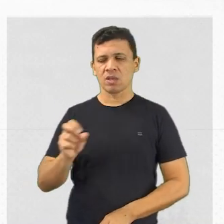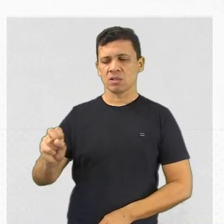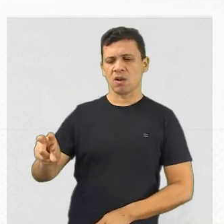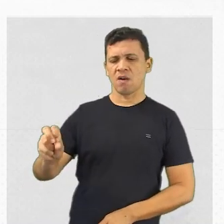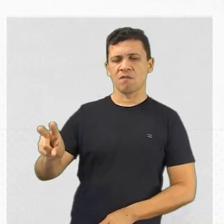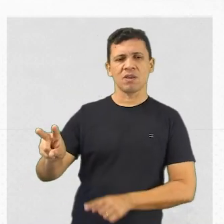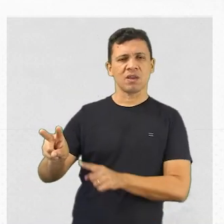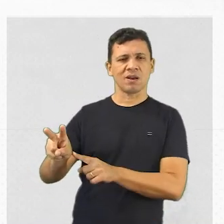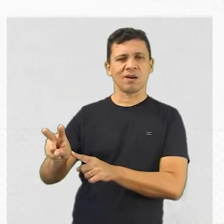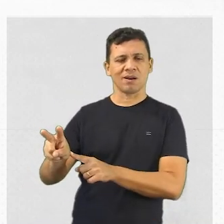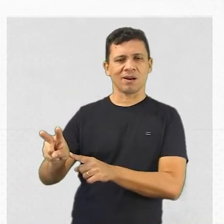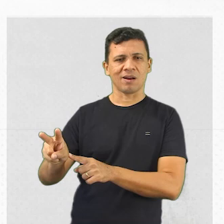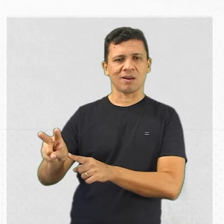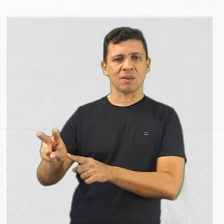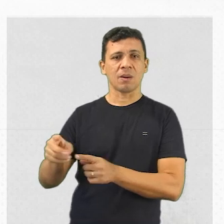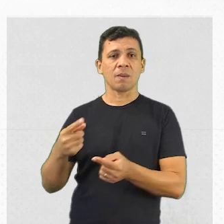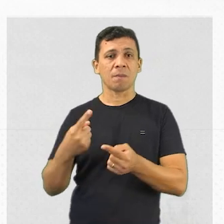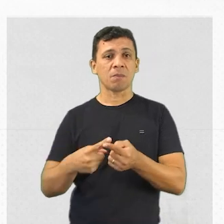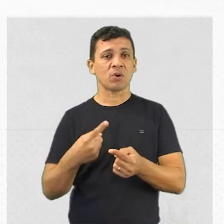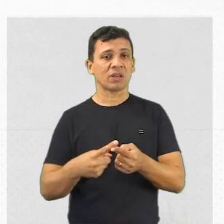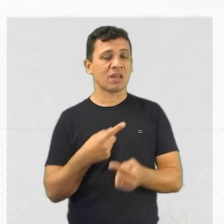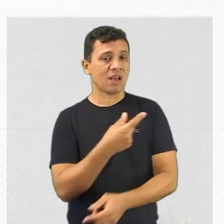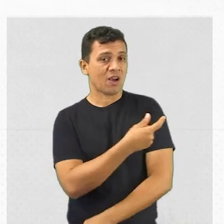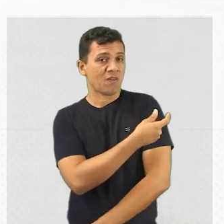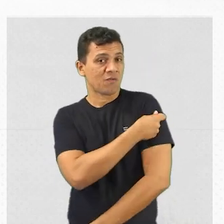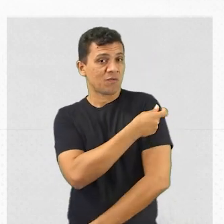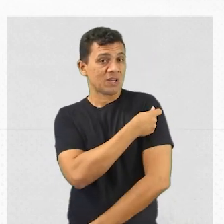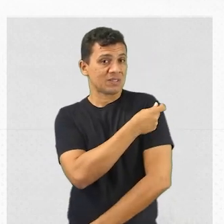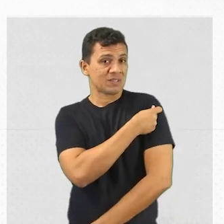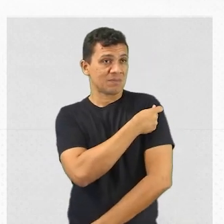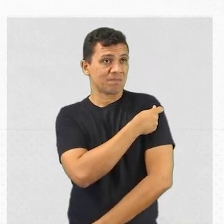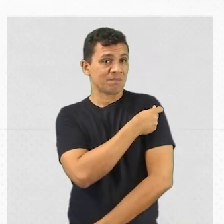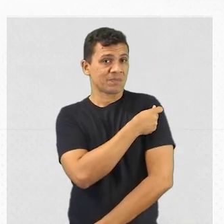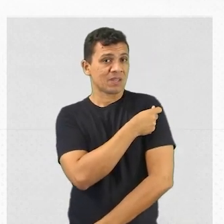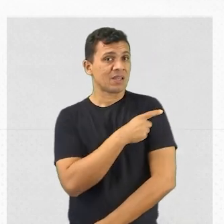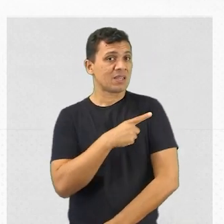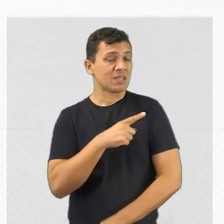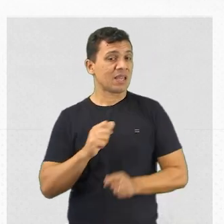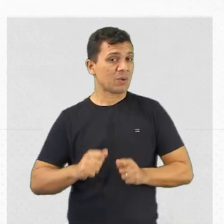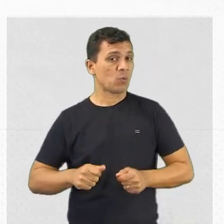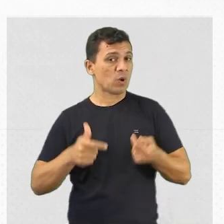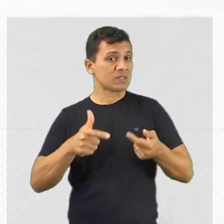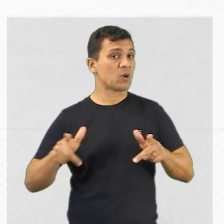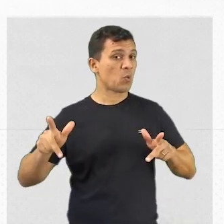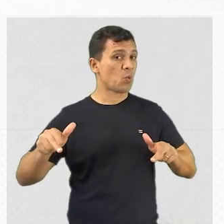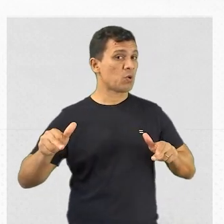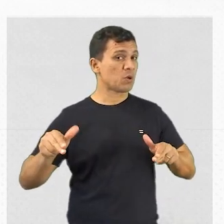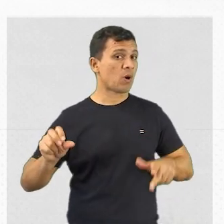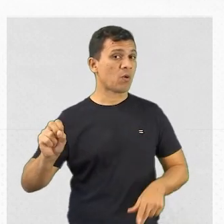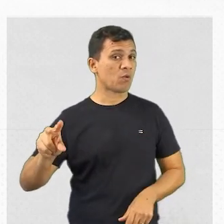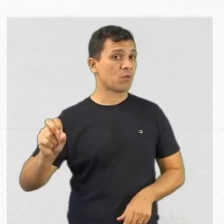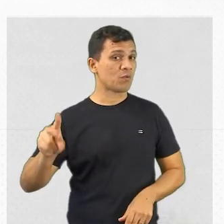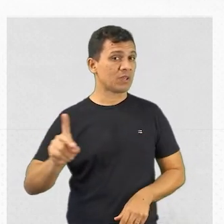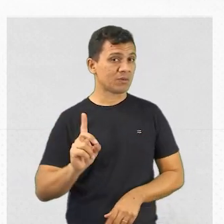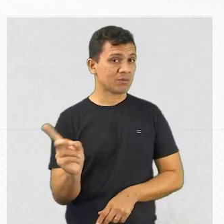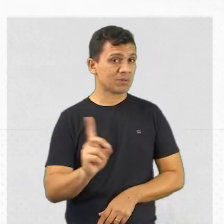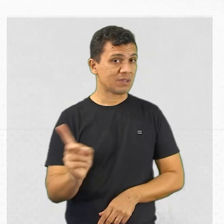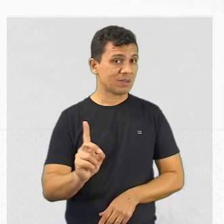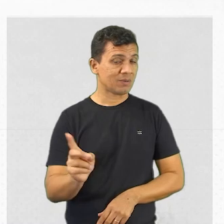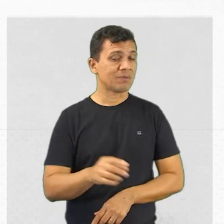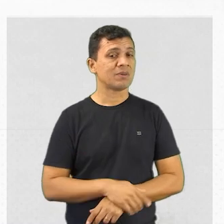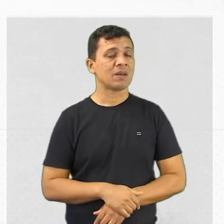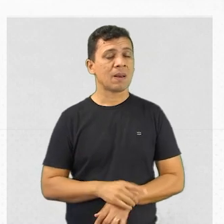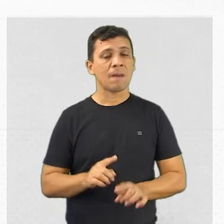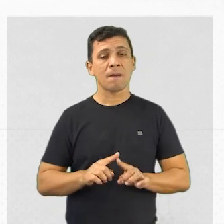vírus, né? Claro, a vacina ela não vai trabalhar, ela não vai ter a mesma ação, né, que um vírus ativo teria,